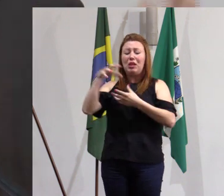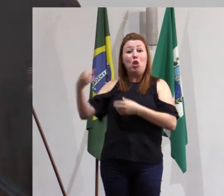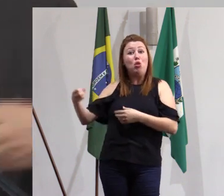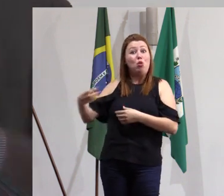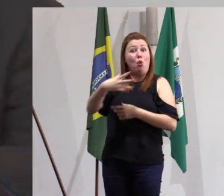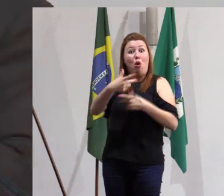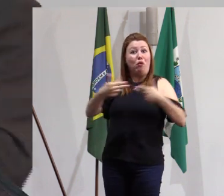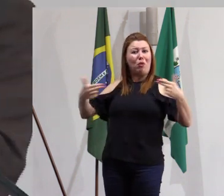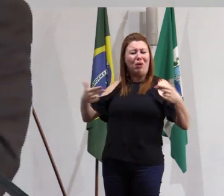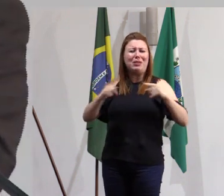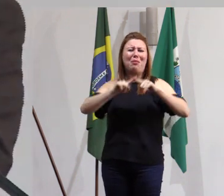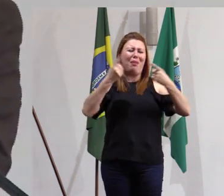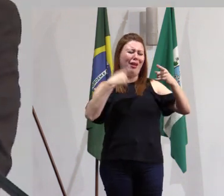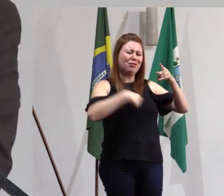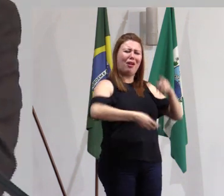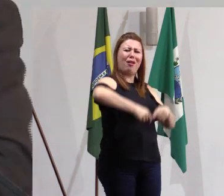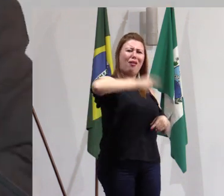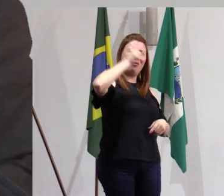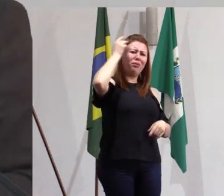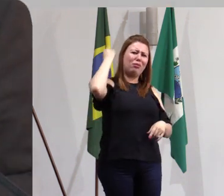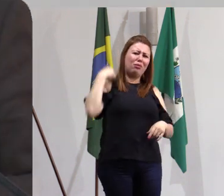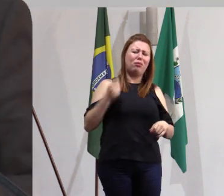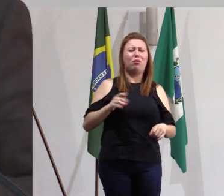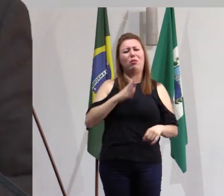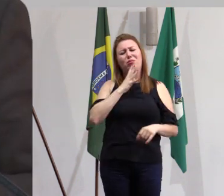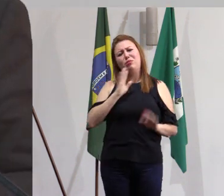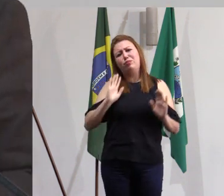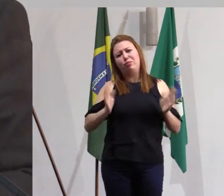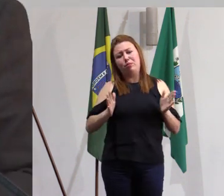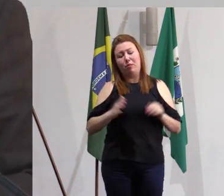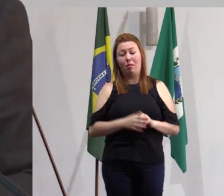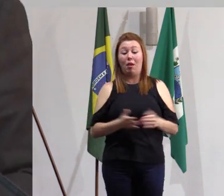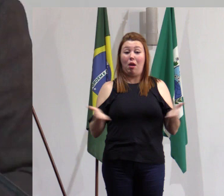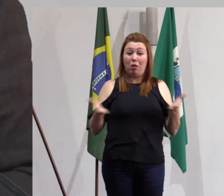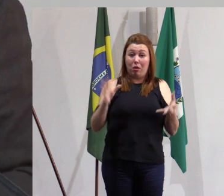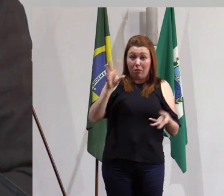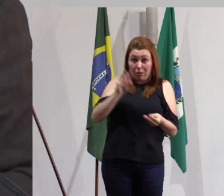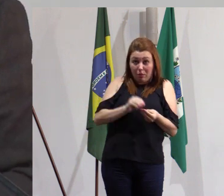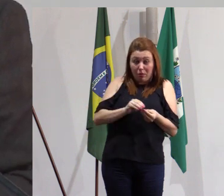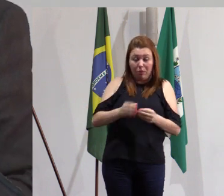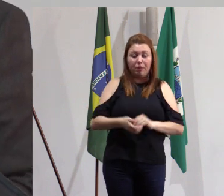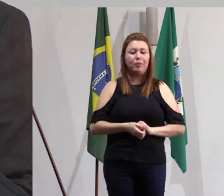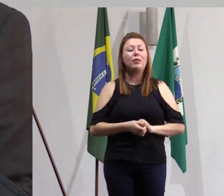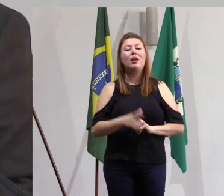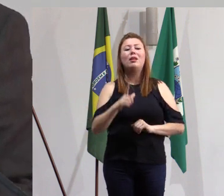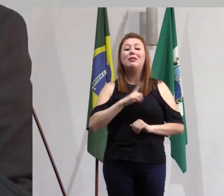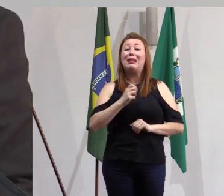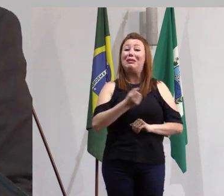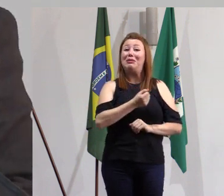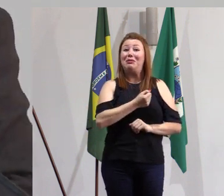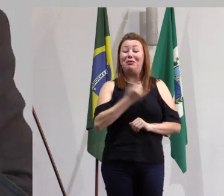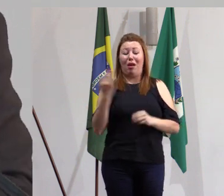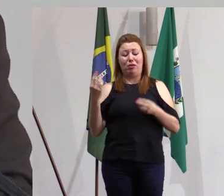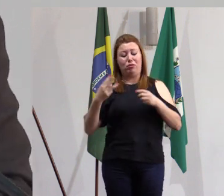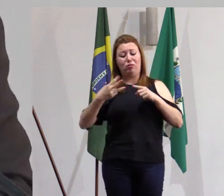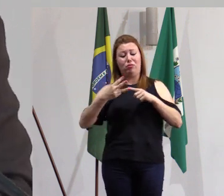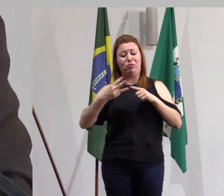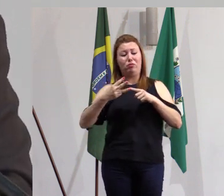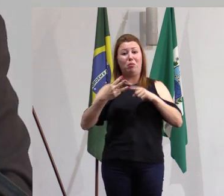já estão no arcabouço legal. Para concluir, existe uma série de receios,